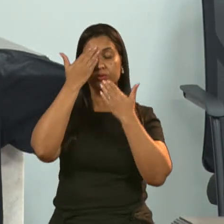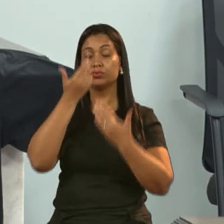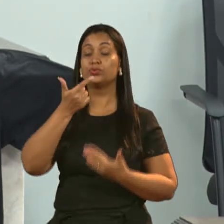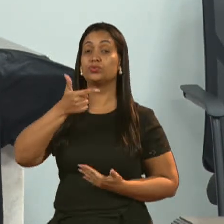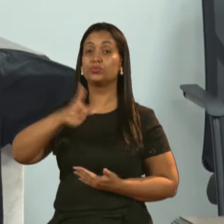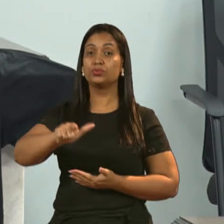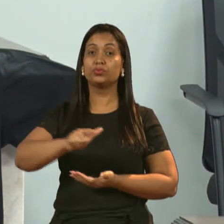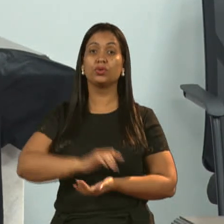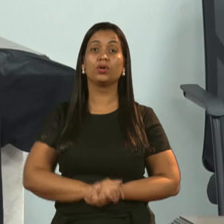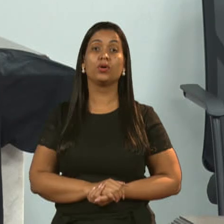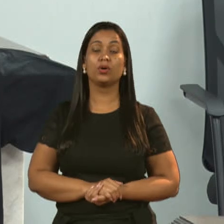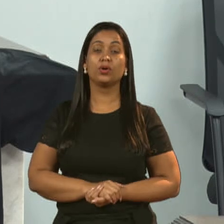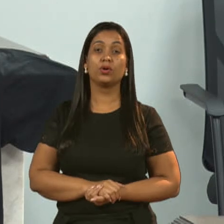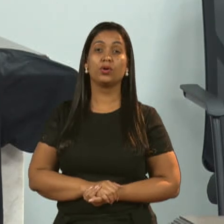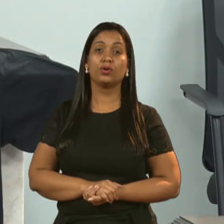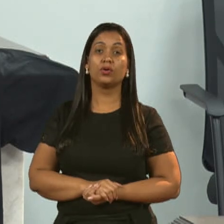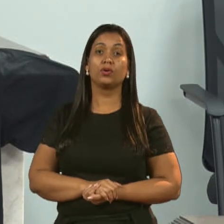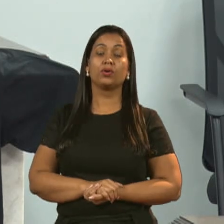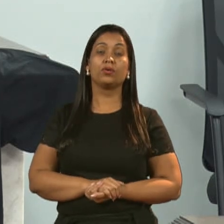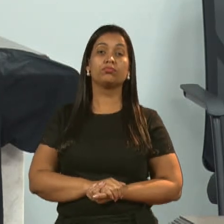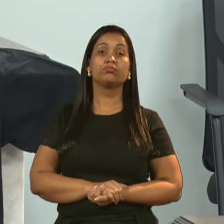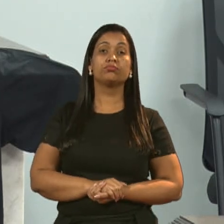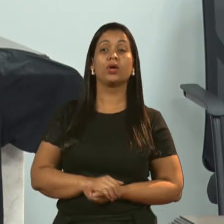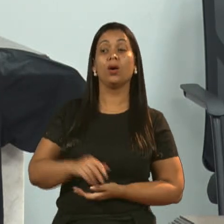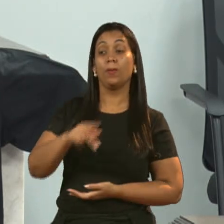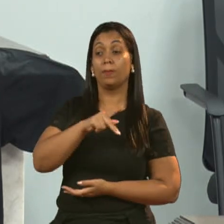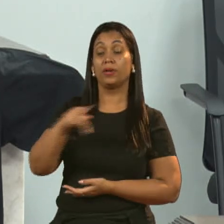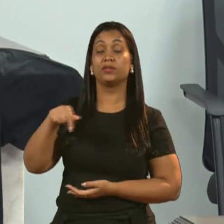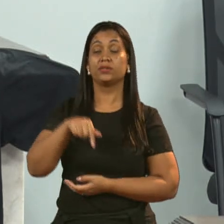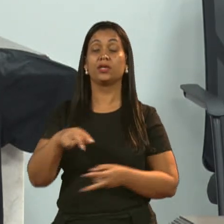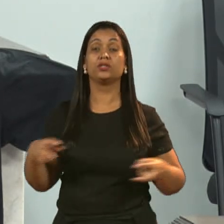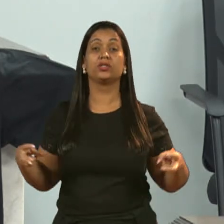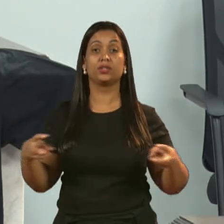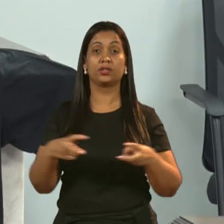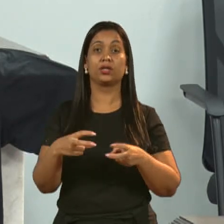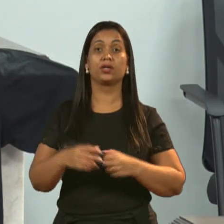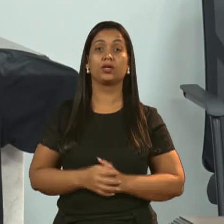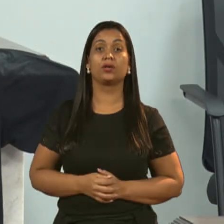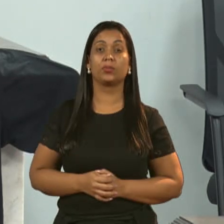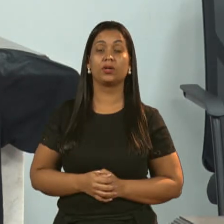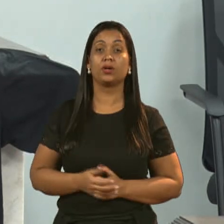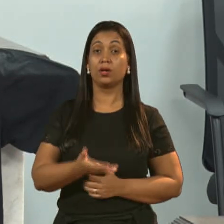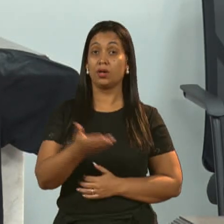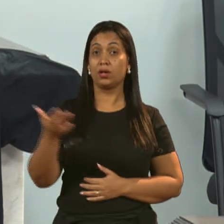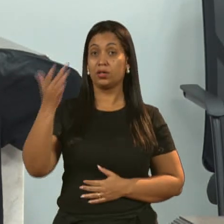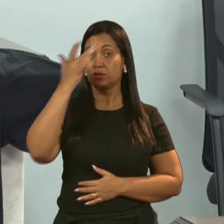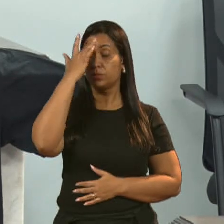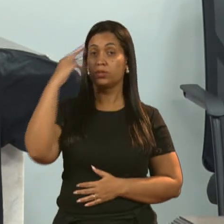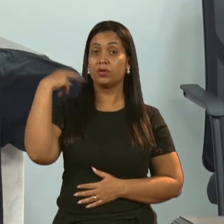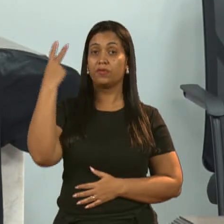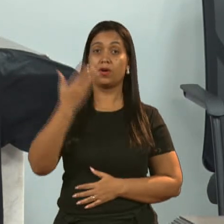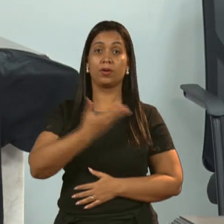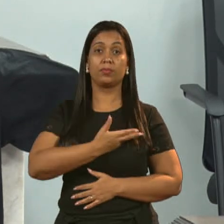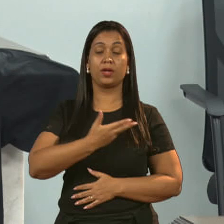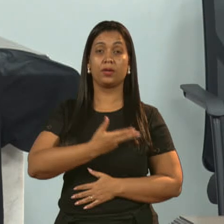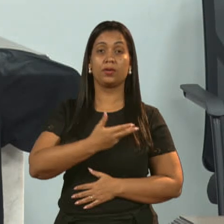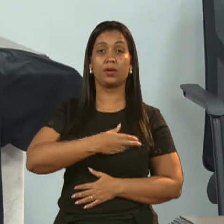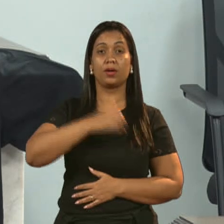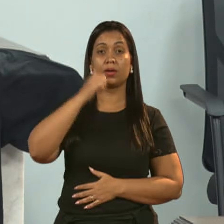vez ao excelentíssimo presidente dessa casa, aos nobres vereadores e a minha amiga também, vereadora